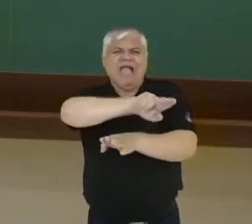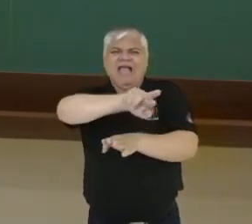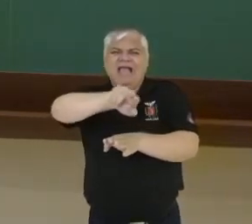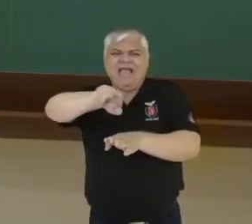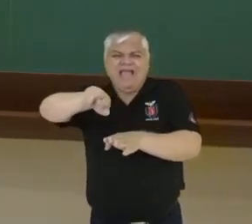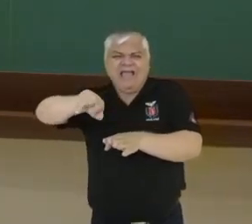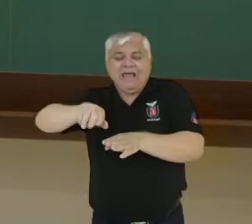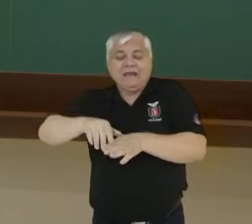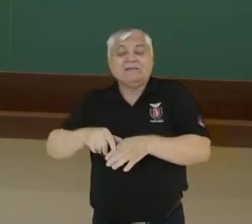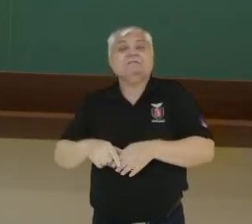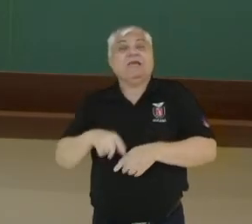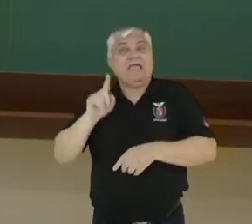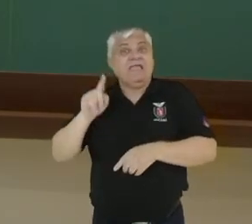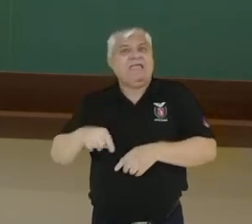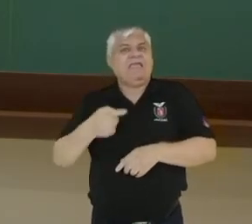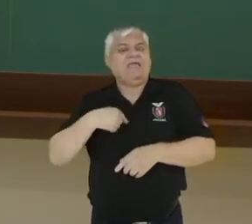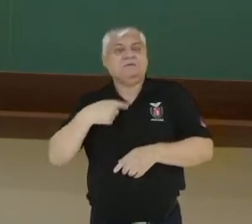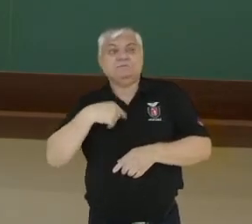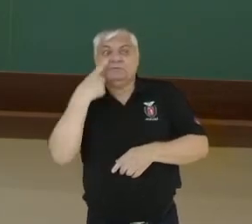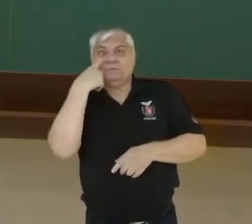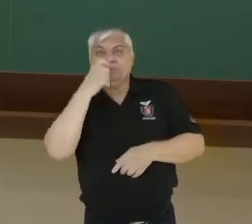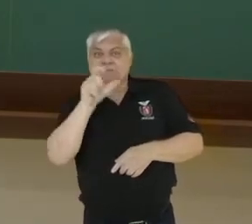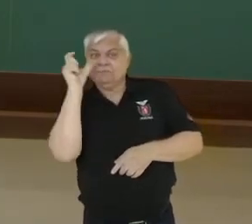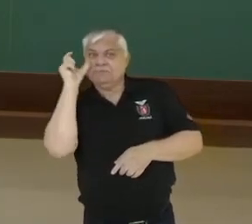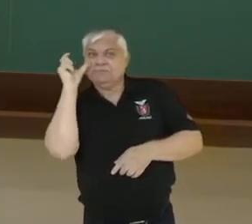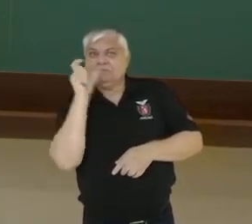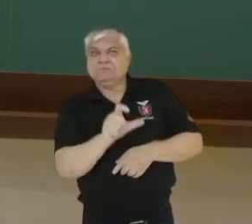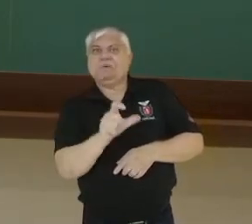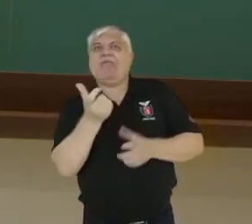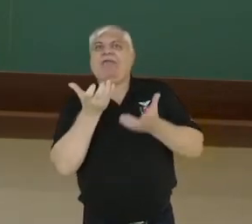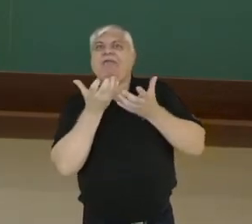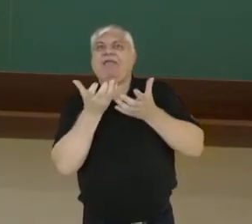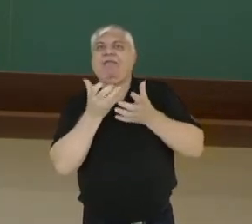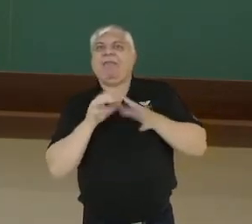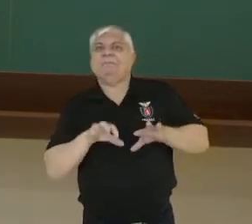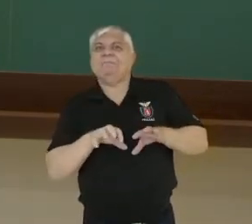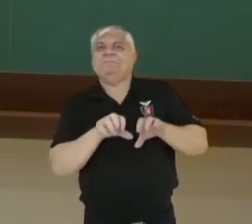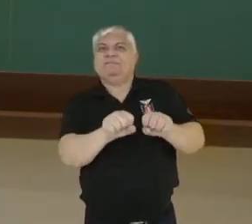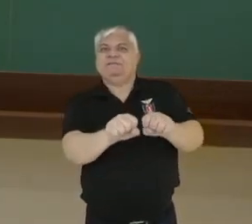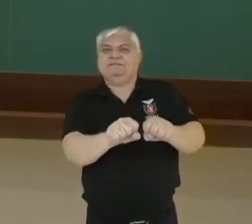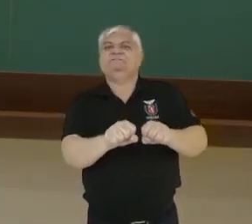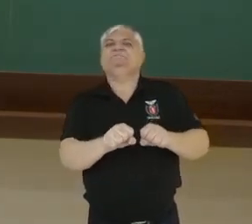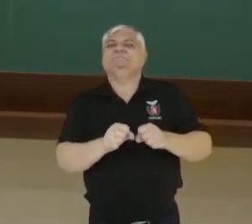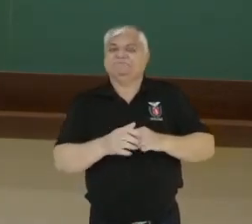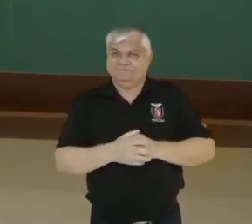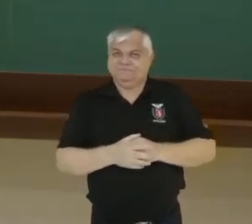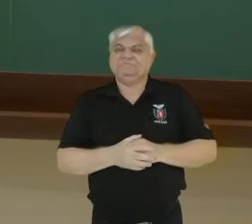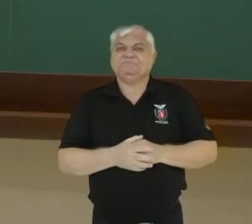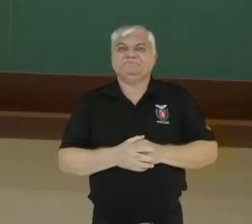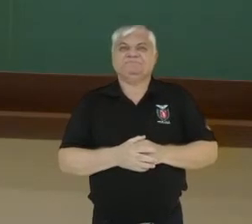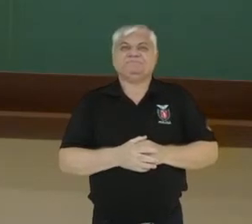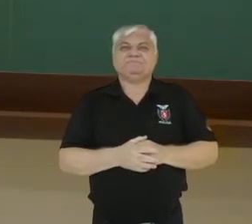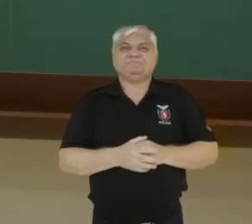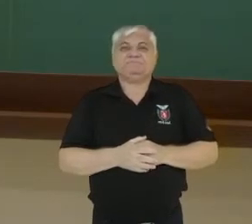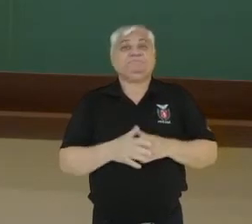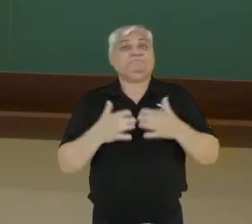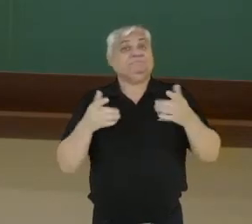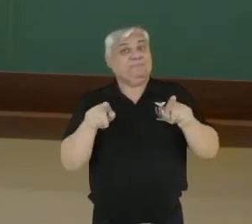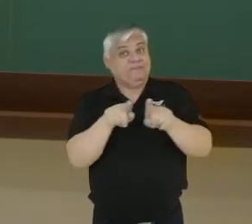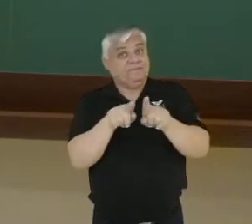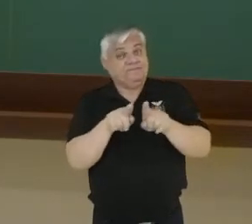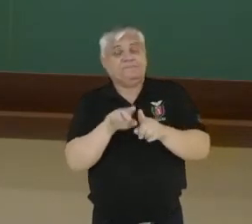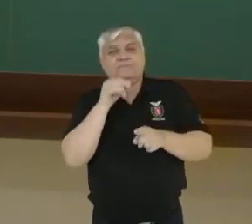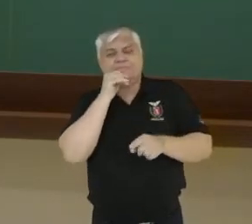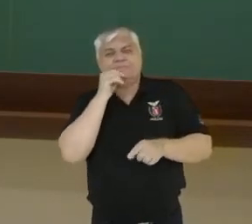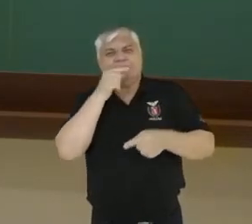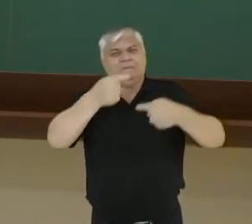das primeiras articulações que fazem com que o território seja extremamente disputado. Além dessa